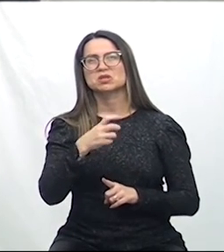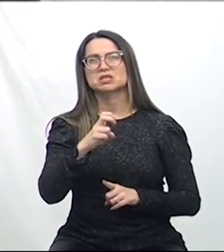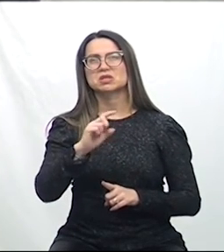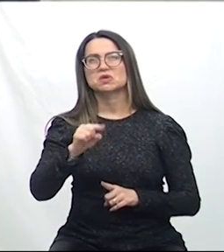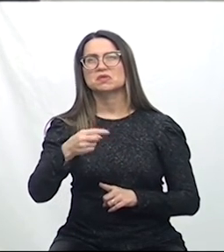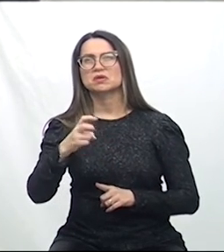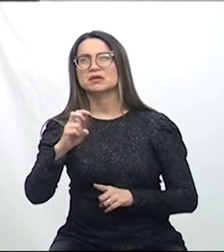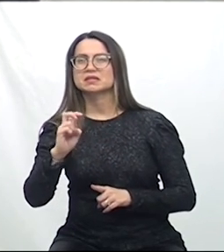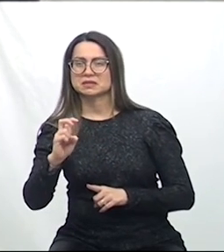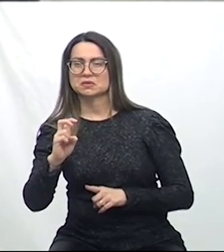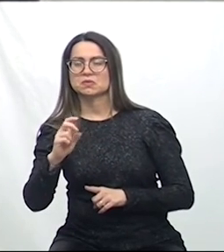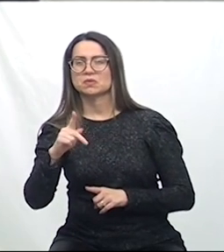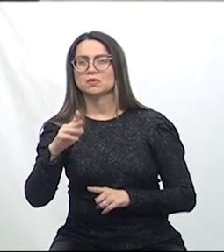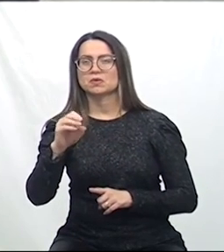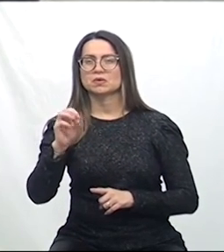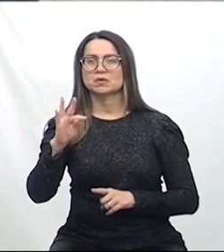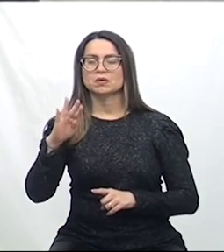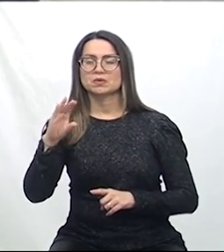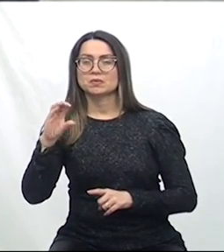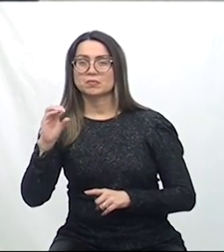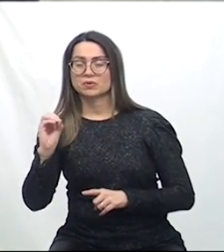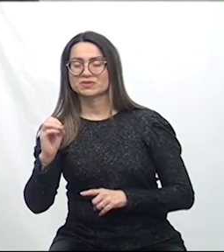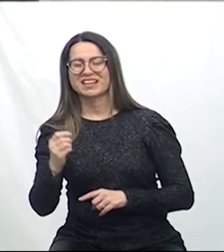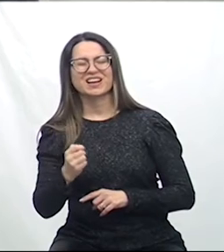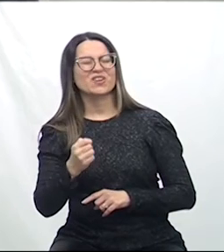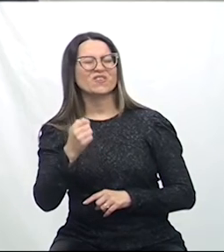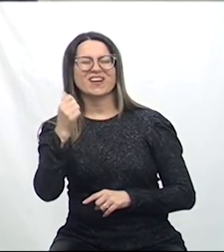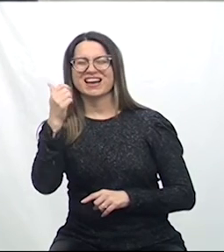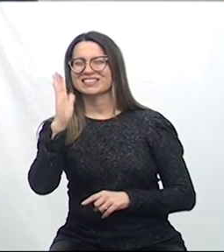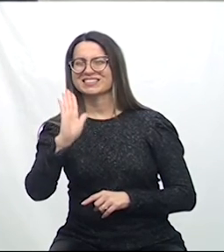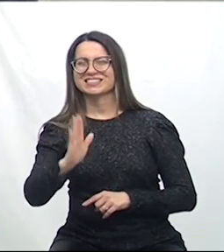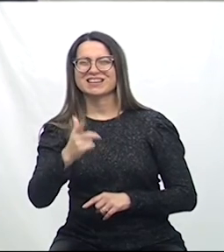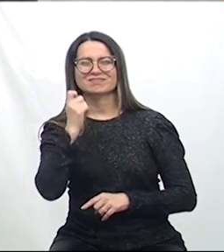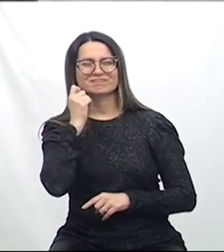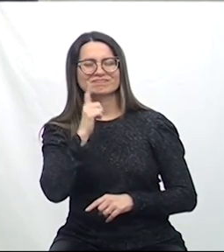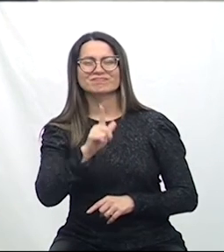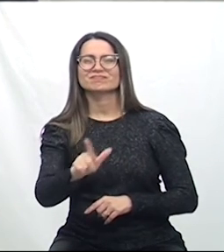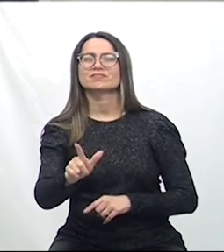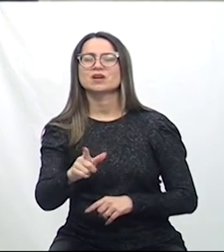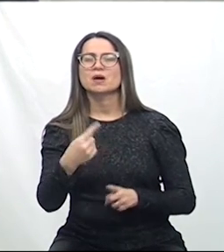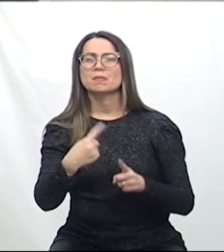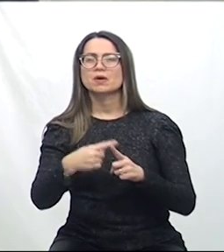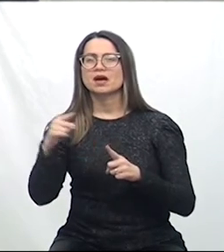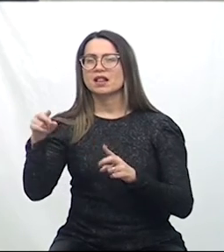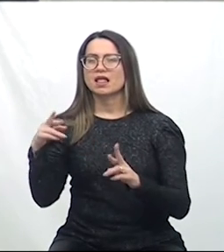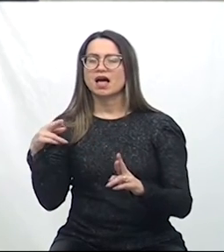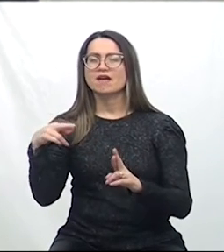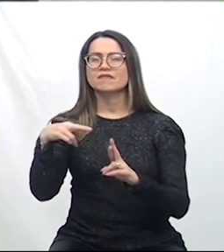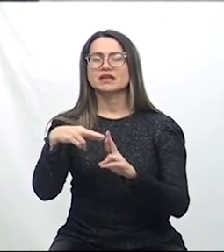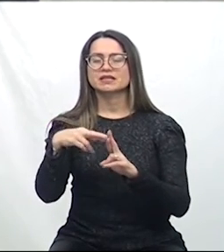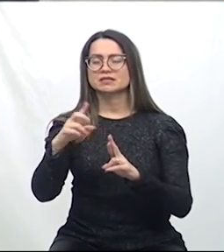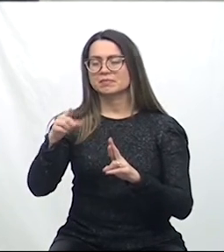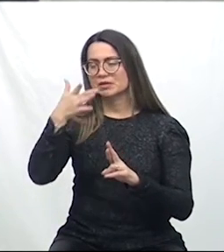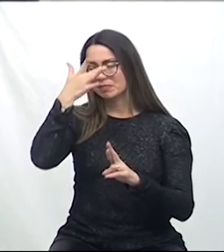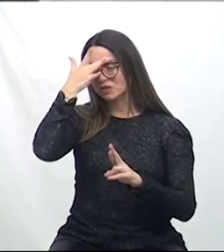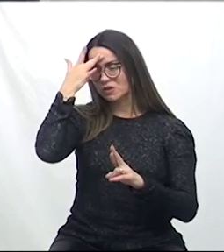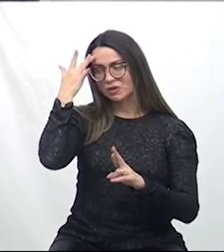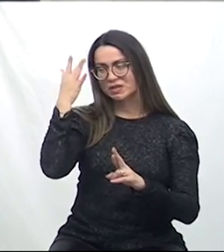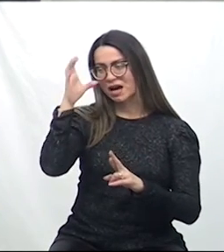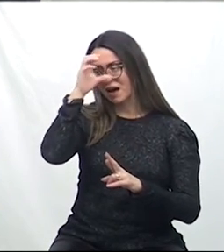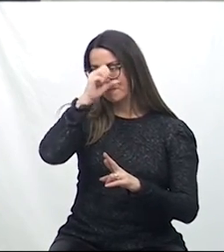muito próxima de conquistar o título inédito no país. Katia é uma referência e inspiração para categorias de base e deu